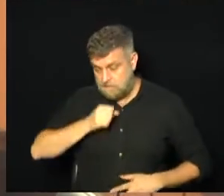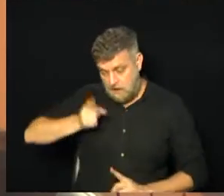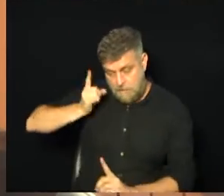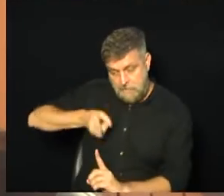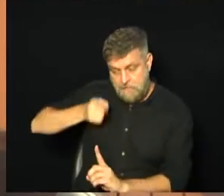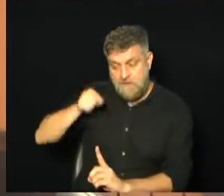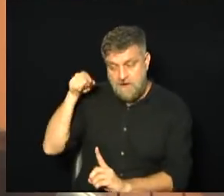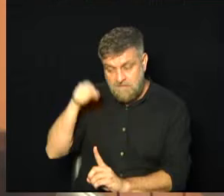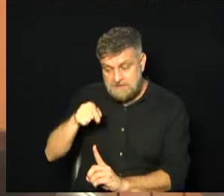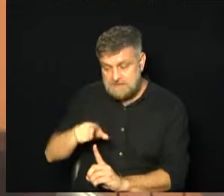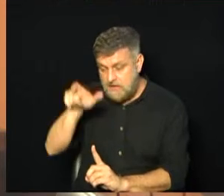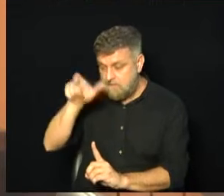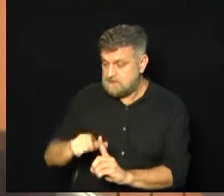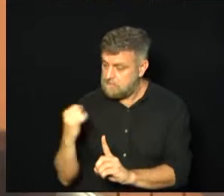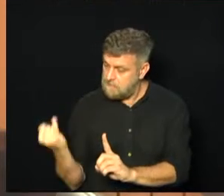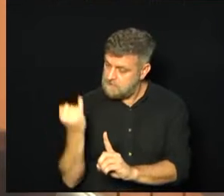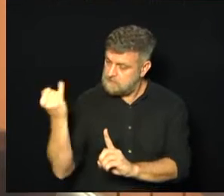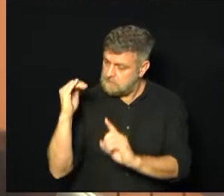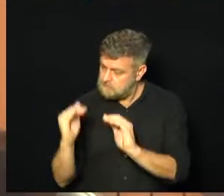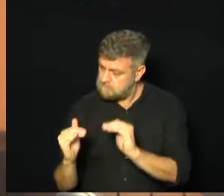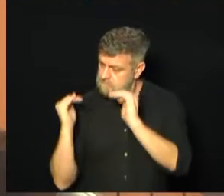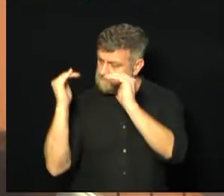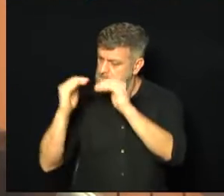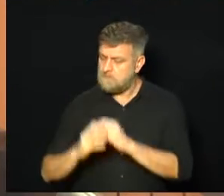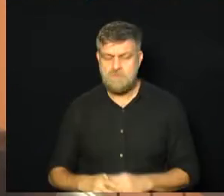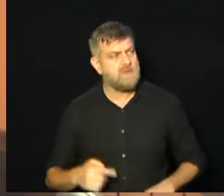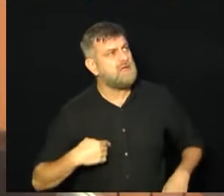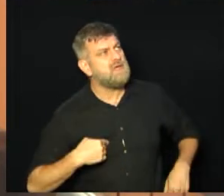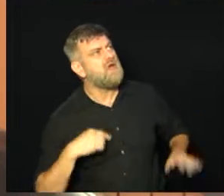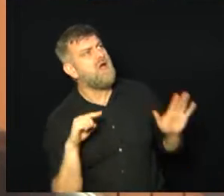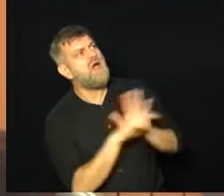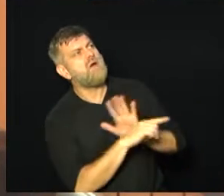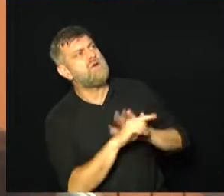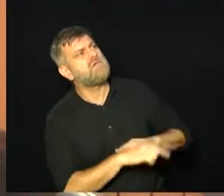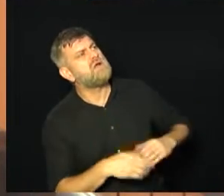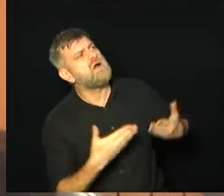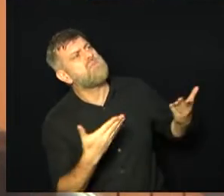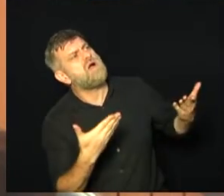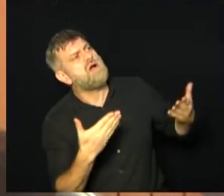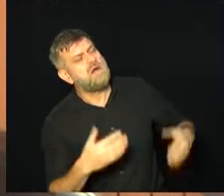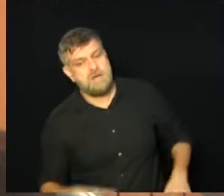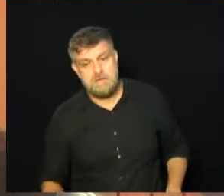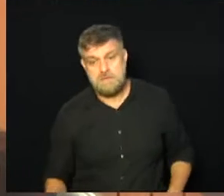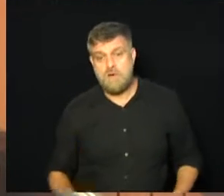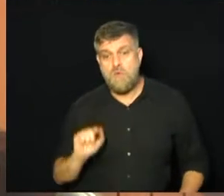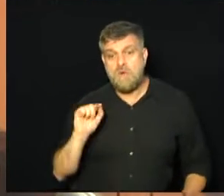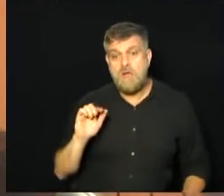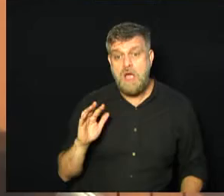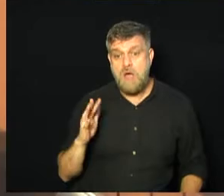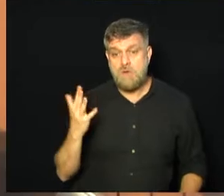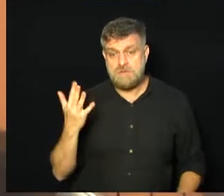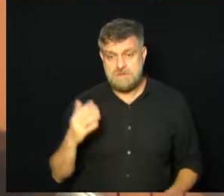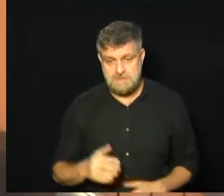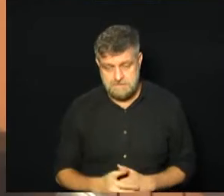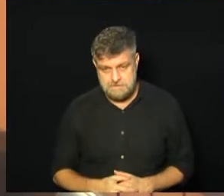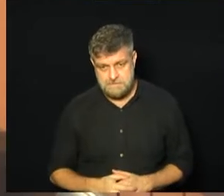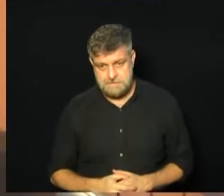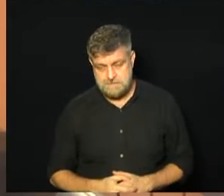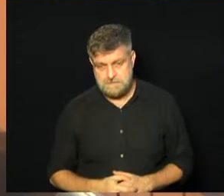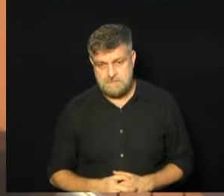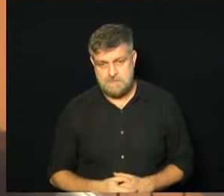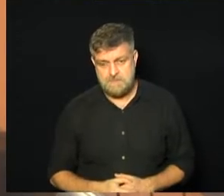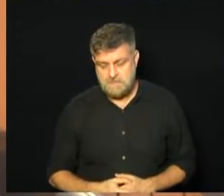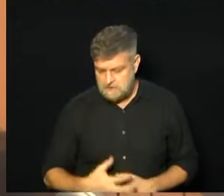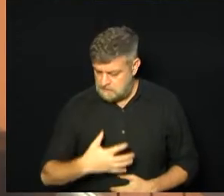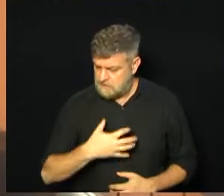você vai ser uma pessoa importante um dia. Eu falei, quem te disse isso? Me disseram. Não é? E aí e ele me fez